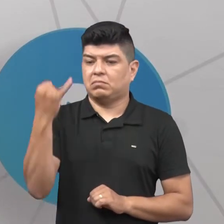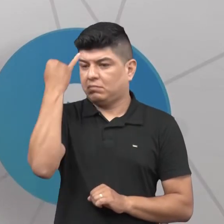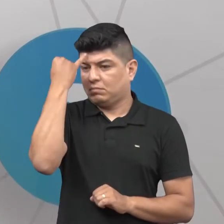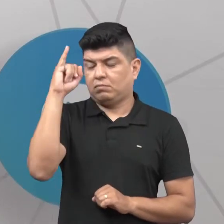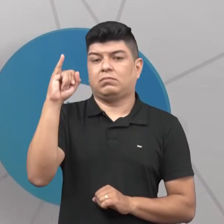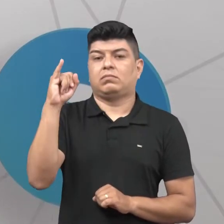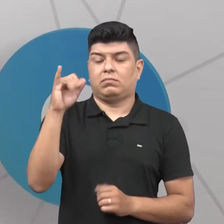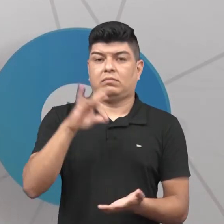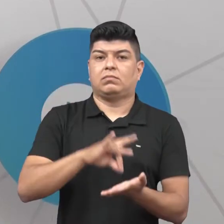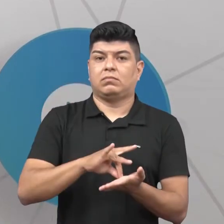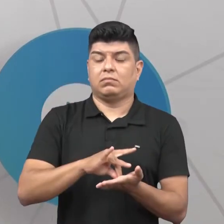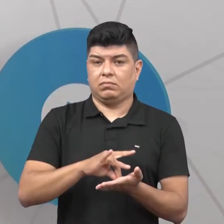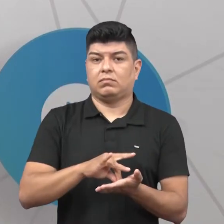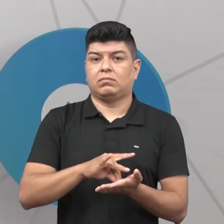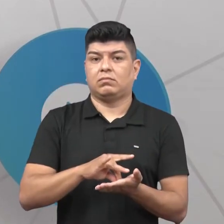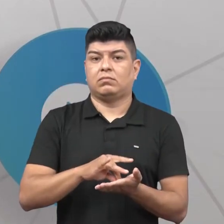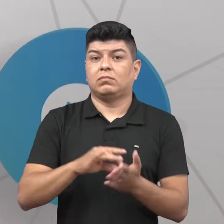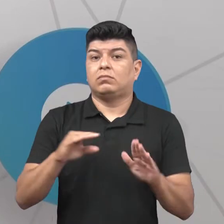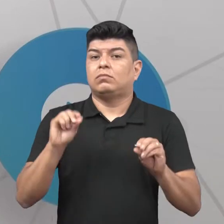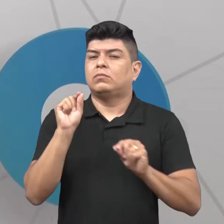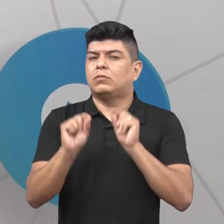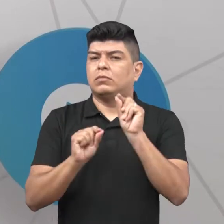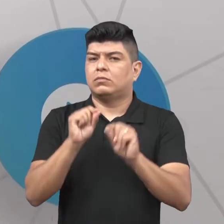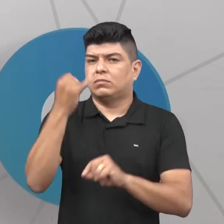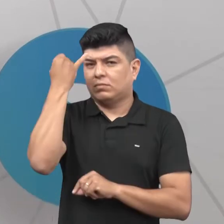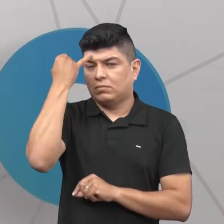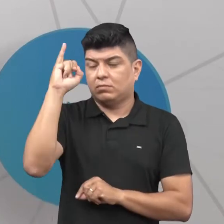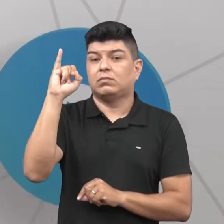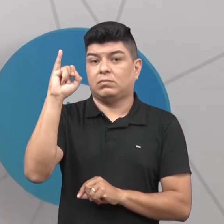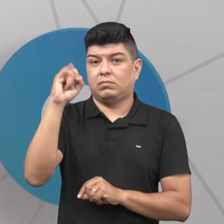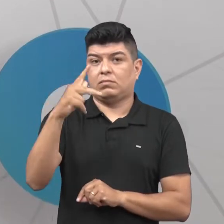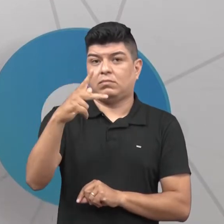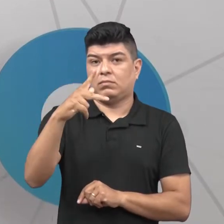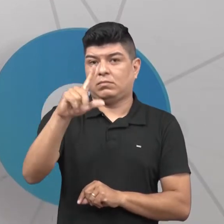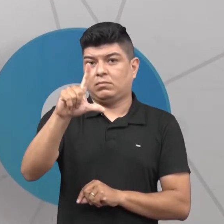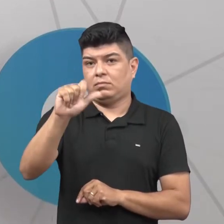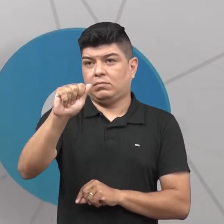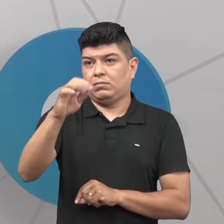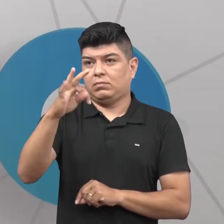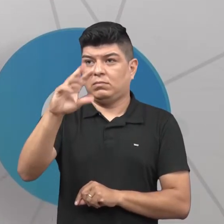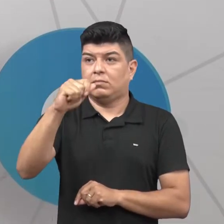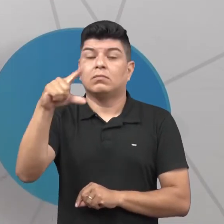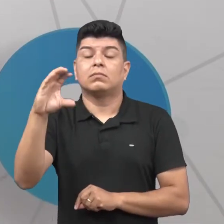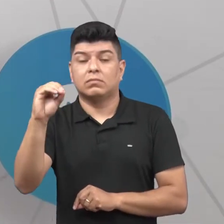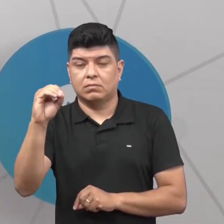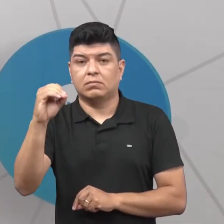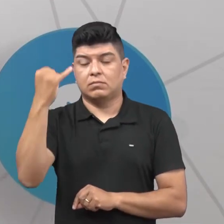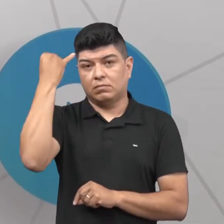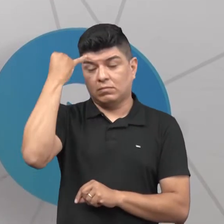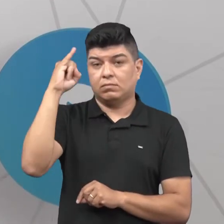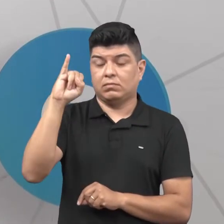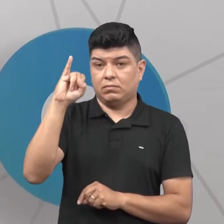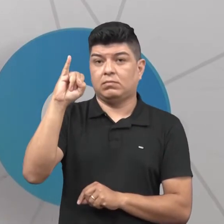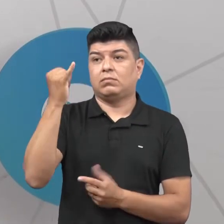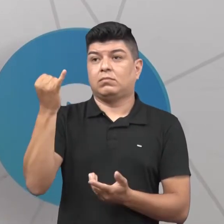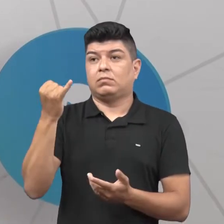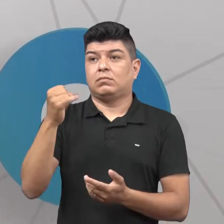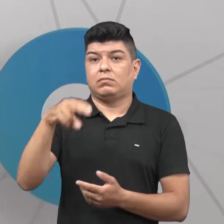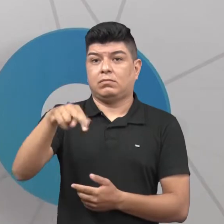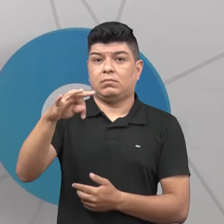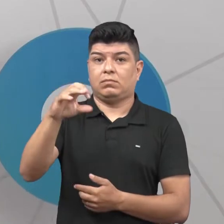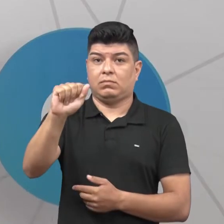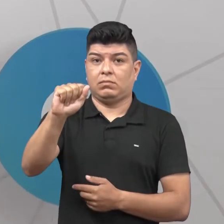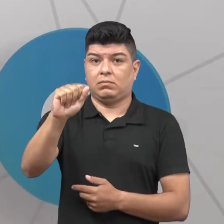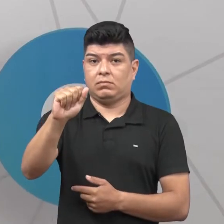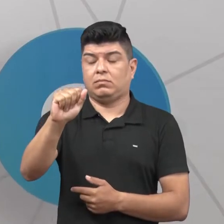inatas. O que seriam ideias inatas? Platão falava, né, que nós já temos uma ideia inata, que nós